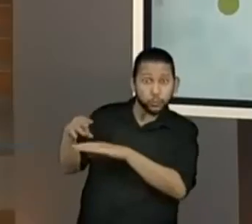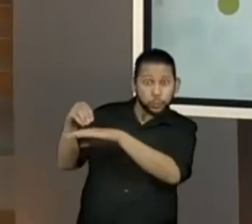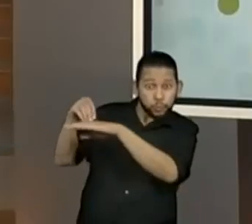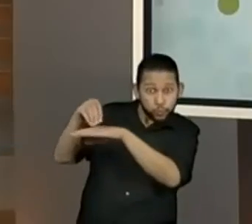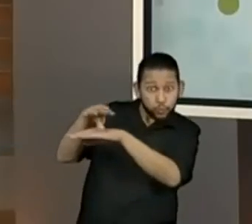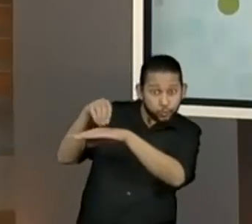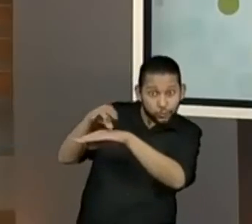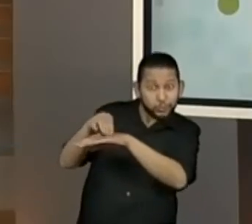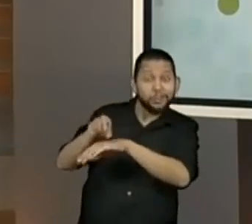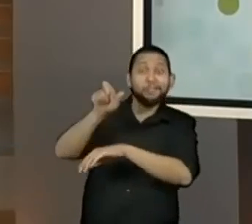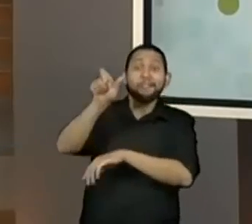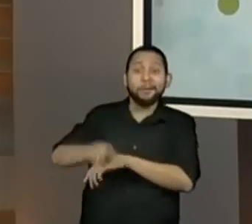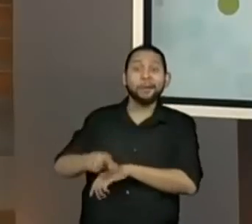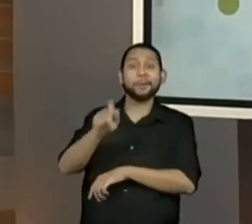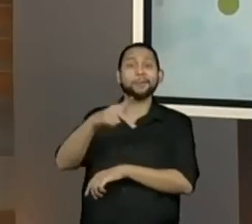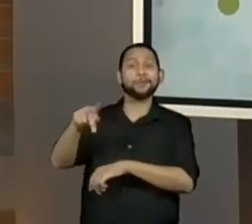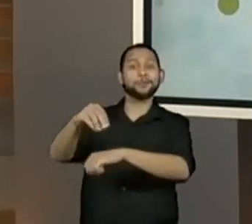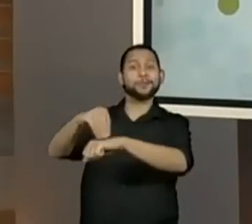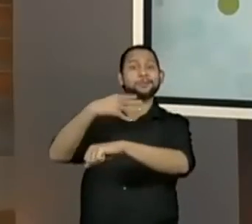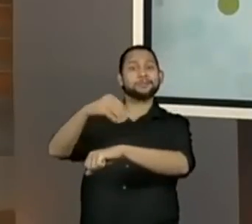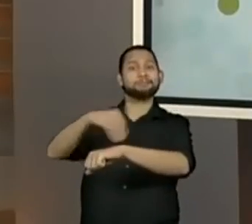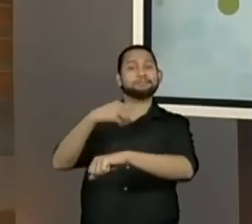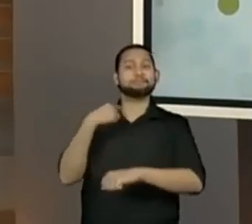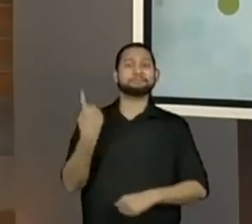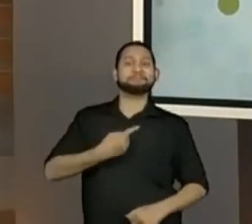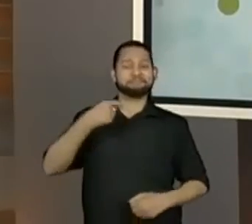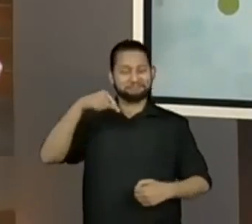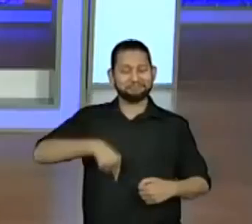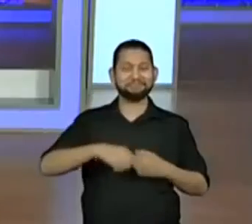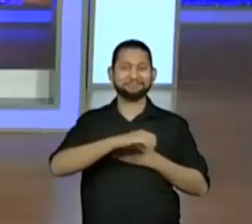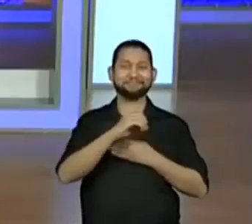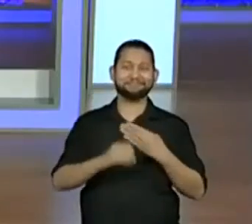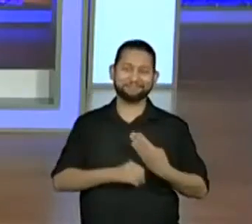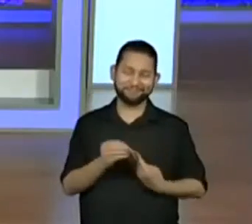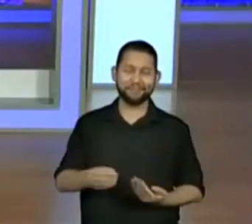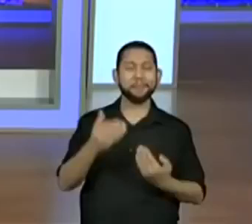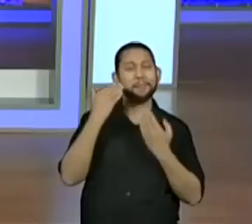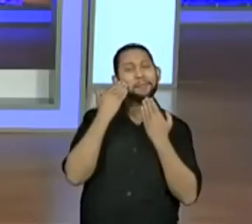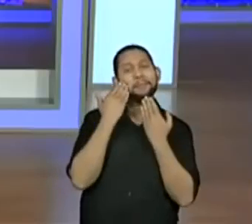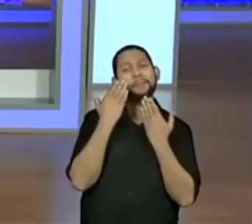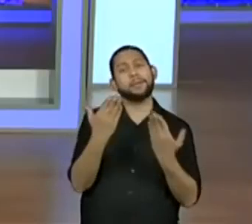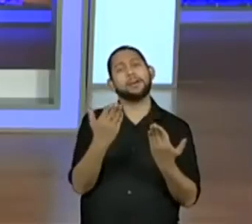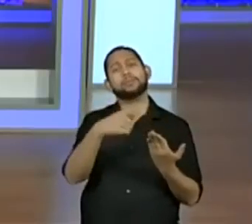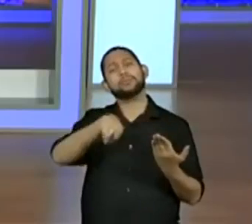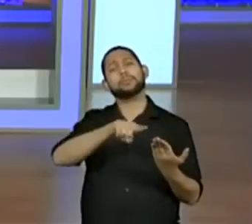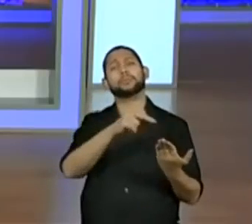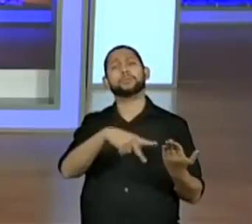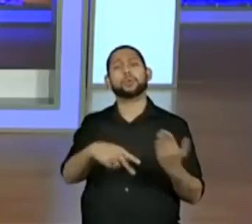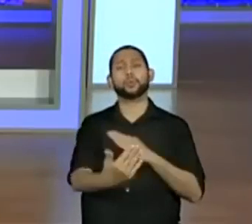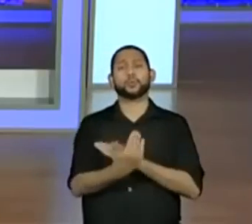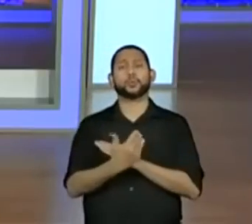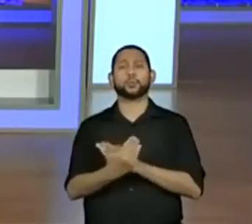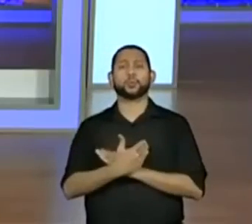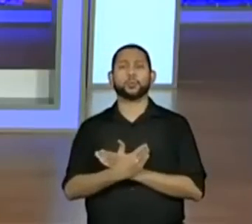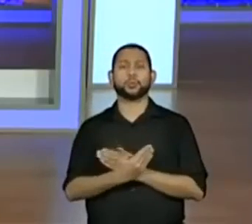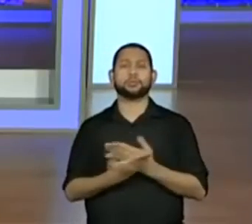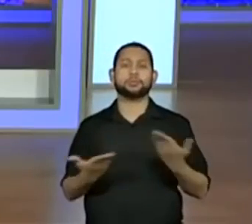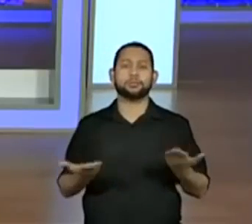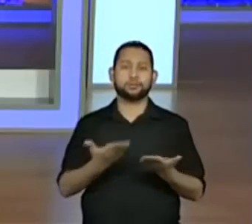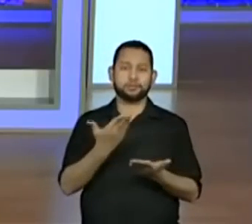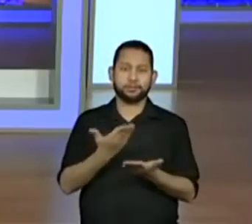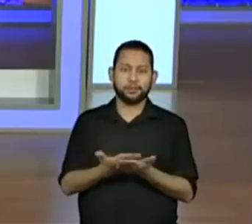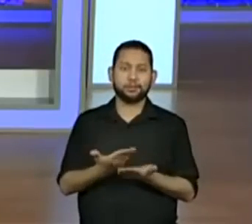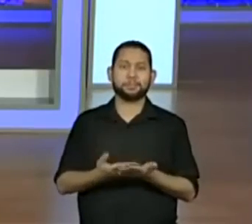estão aí reunidos em chats menores Obrigado por estarem conosco nessa aula de